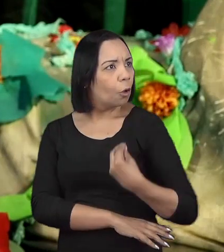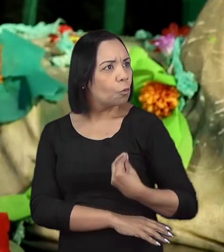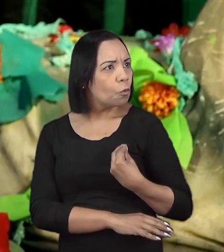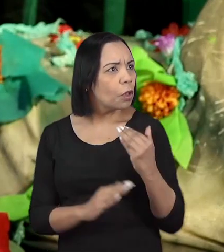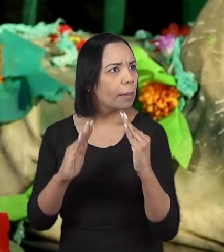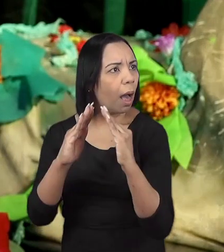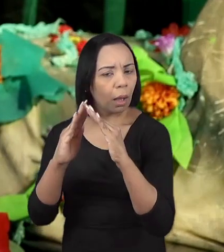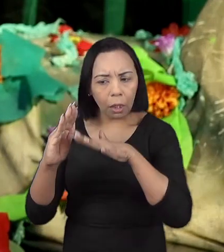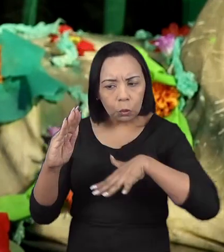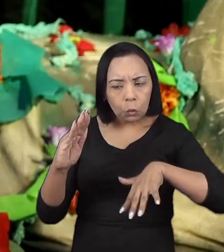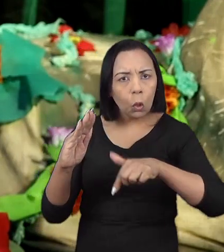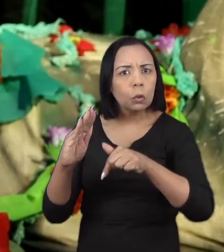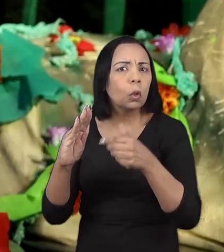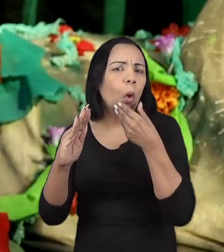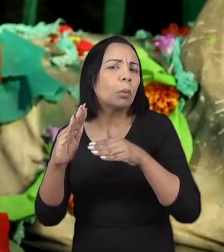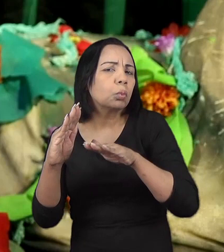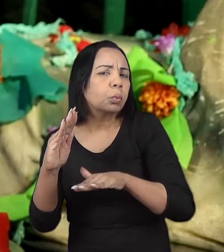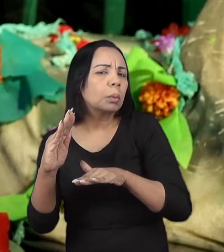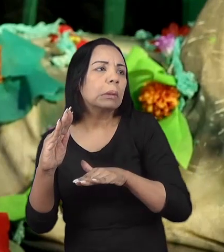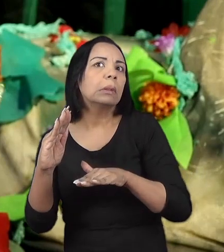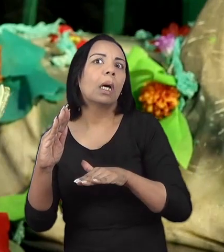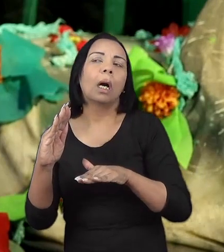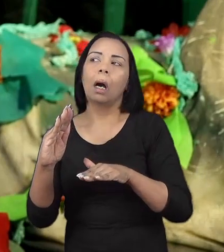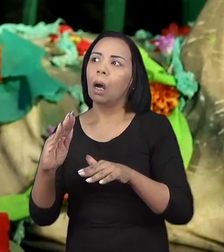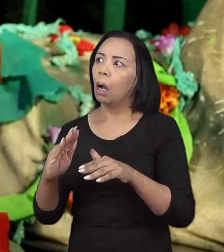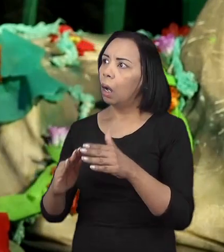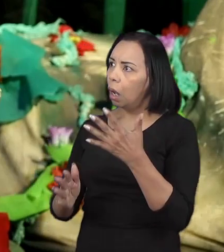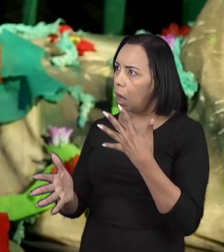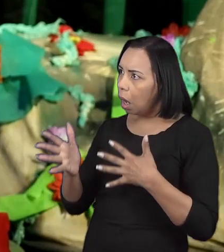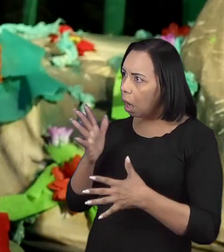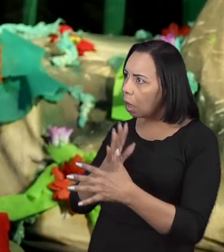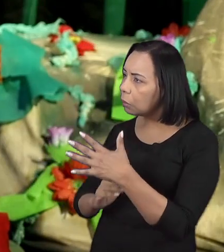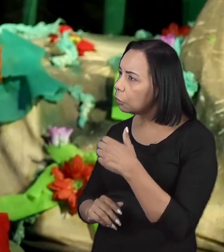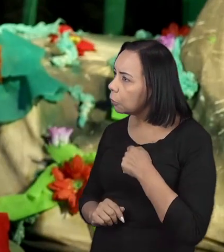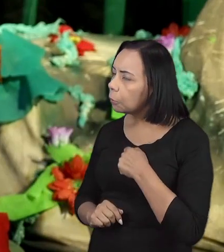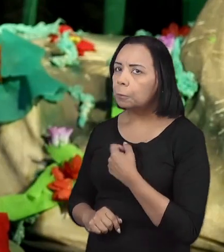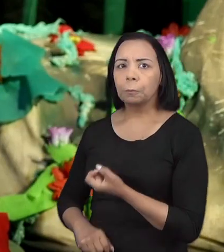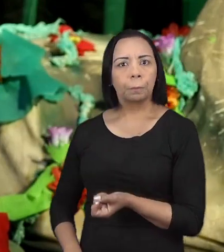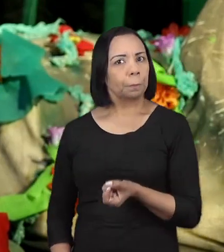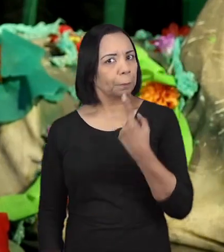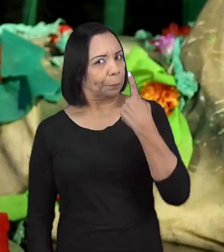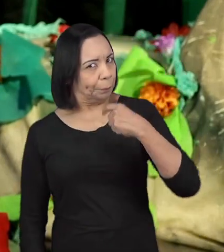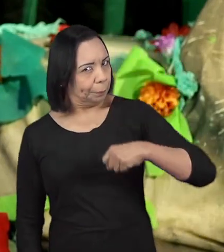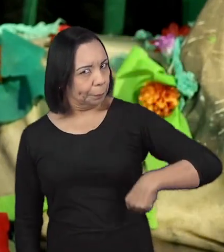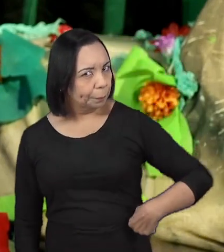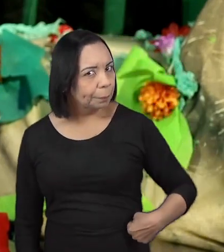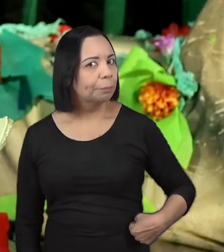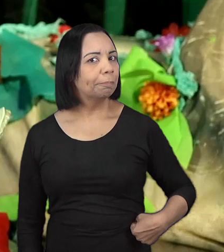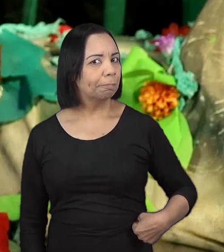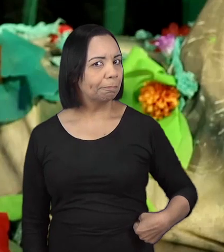na casa dos sete anões, contou o espelho encantado, divertindo-se.